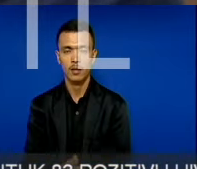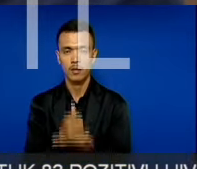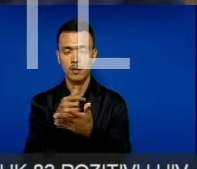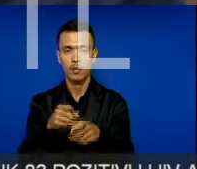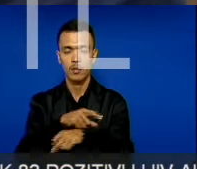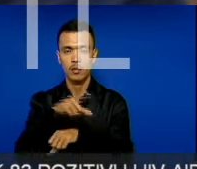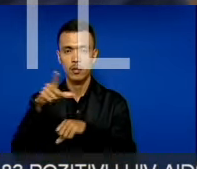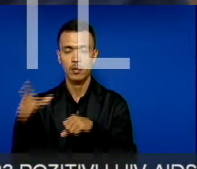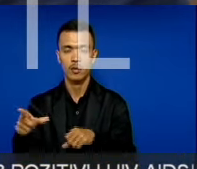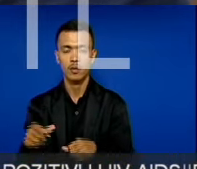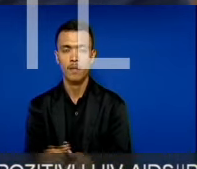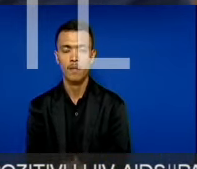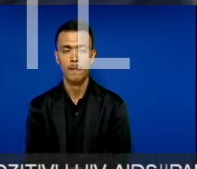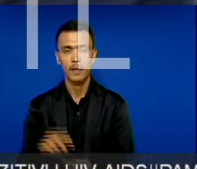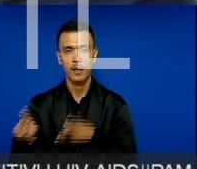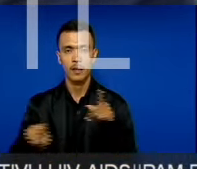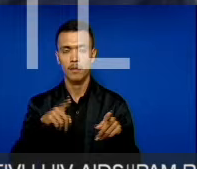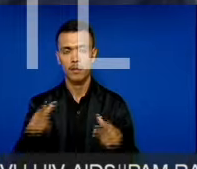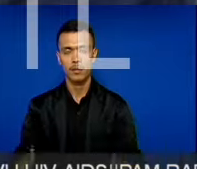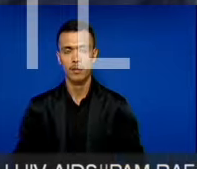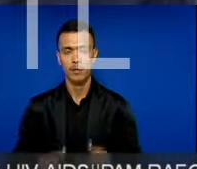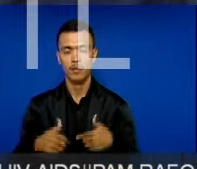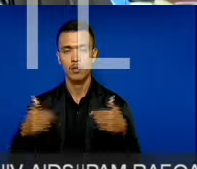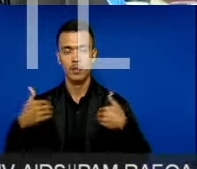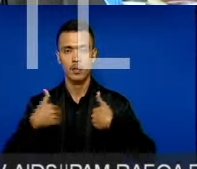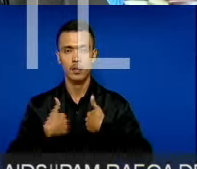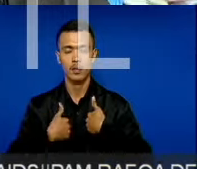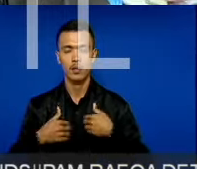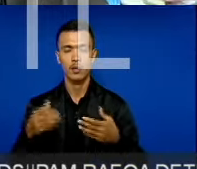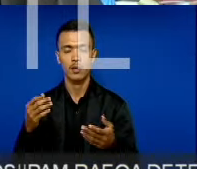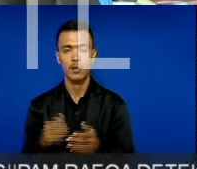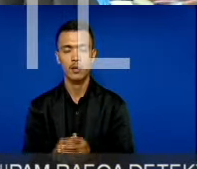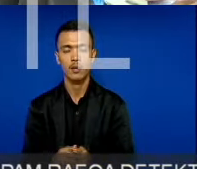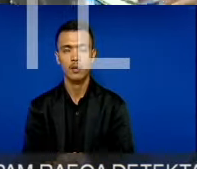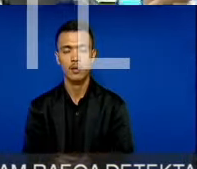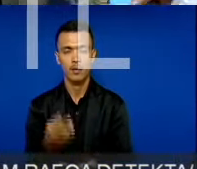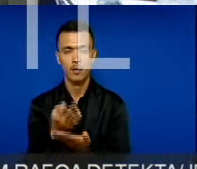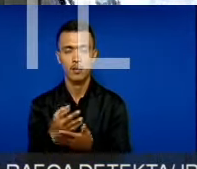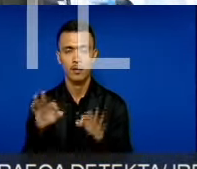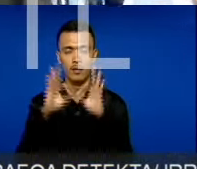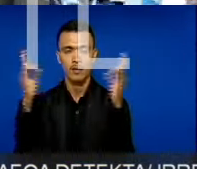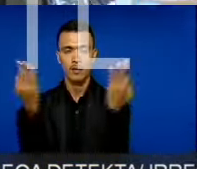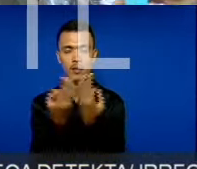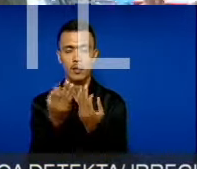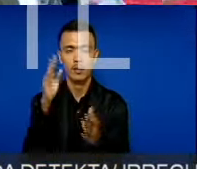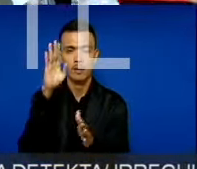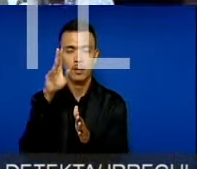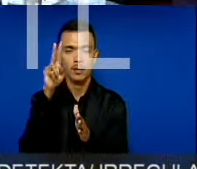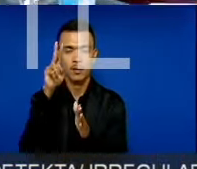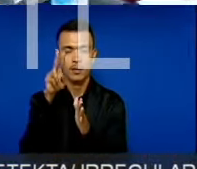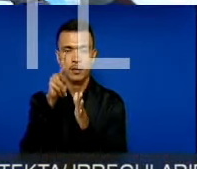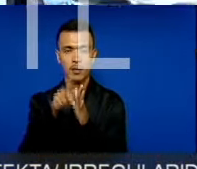social. Beneficiário nebe sem mois e a relação entre rendimento per capita, familiar nebe ki liu e a